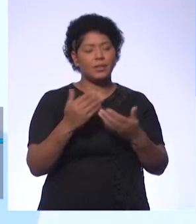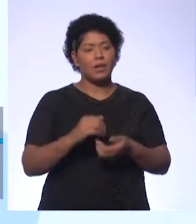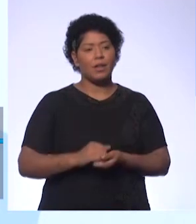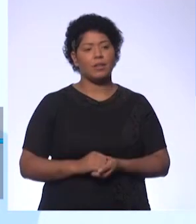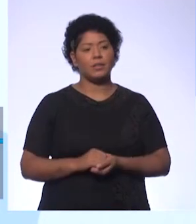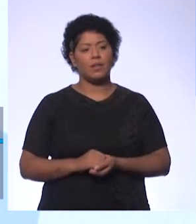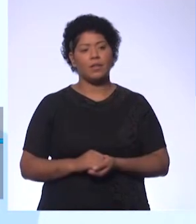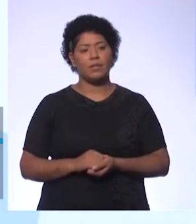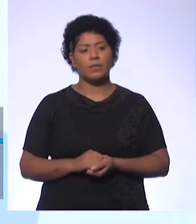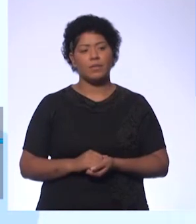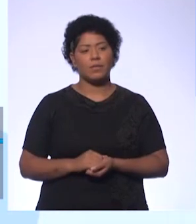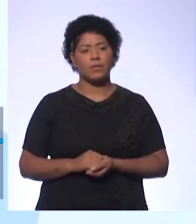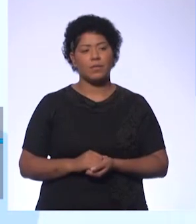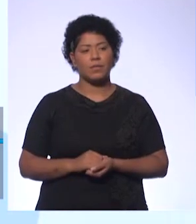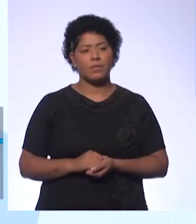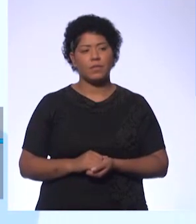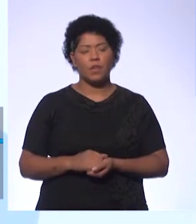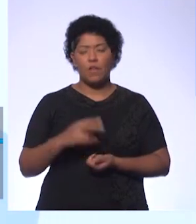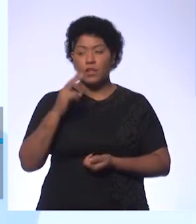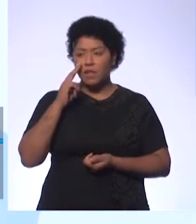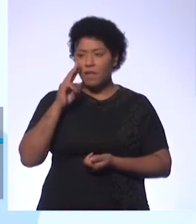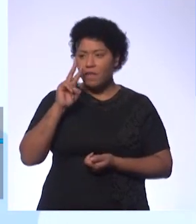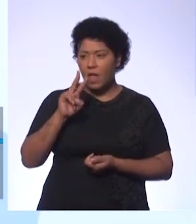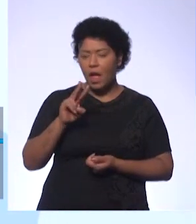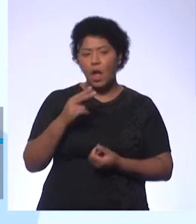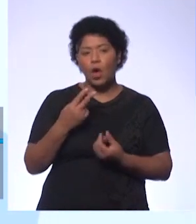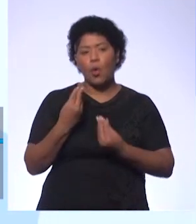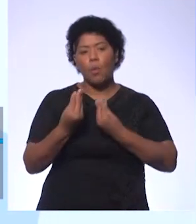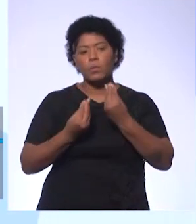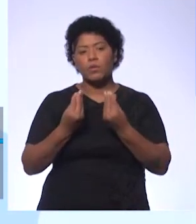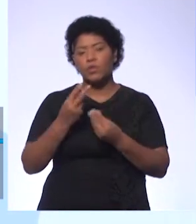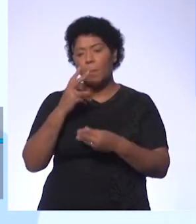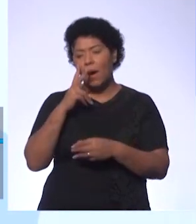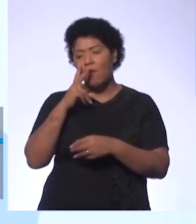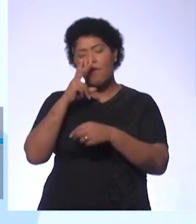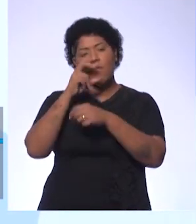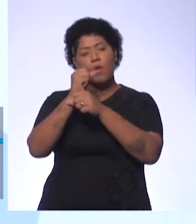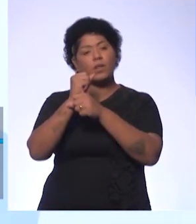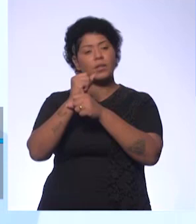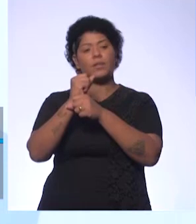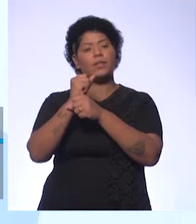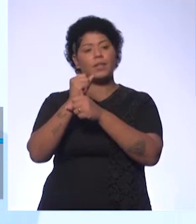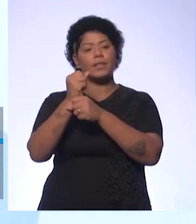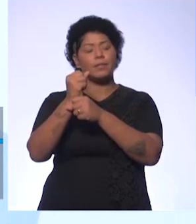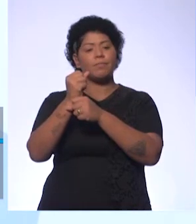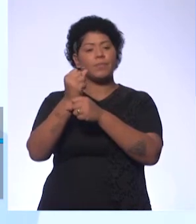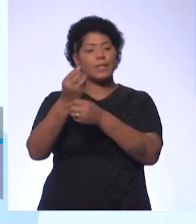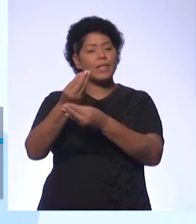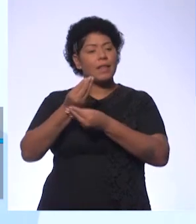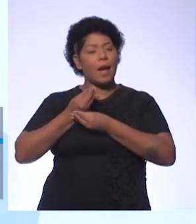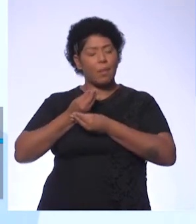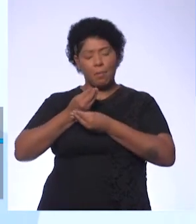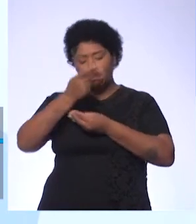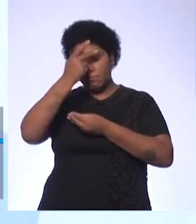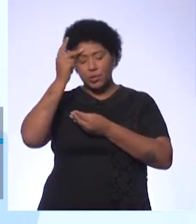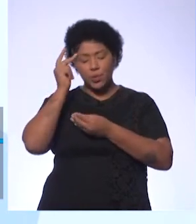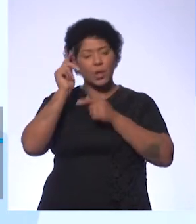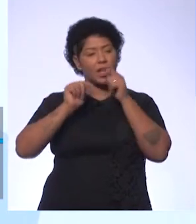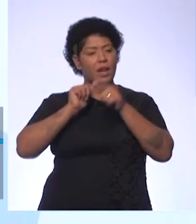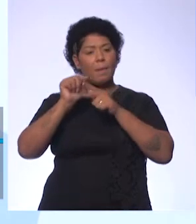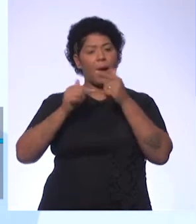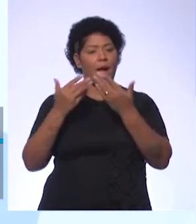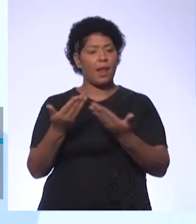a relação do trabalhador com o produto do trabalho, né? E esse é um ponto muito importante. Existe